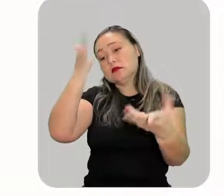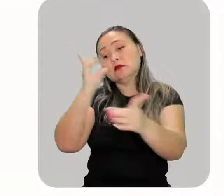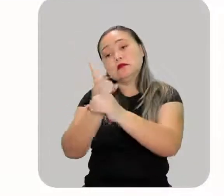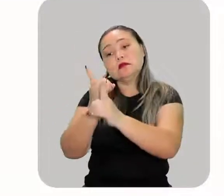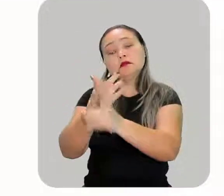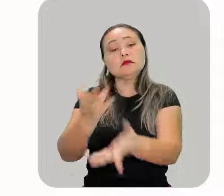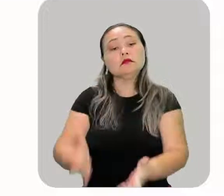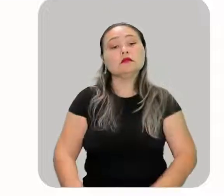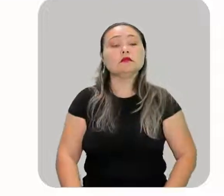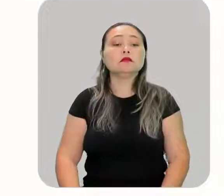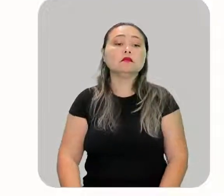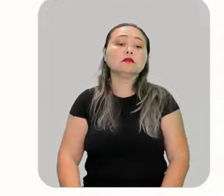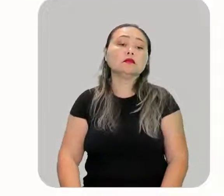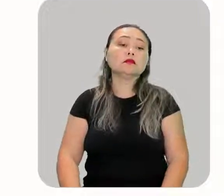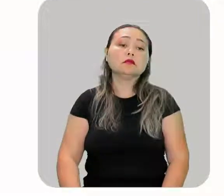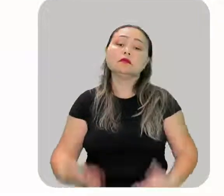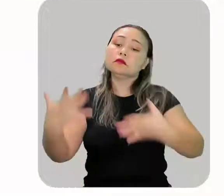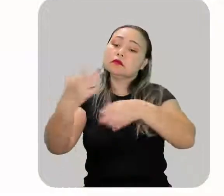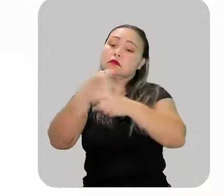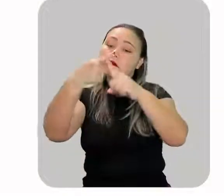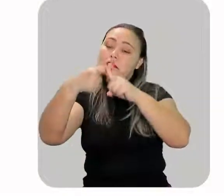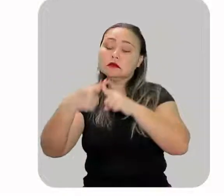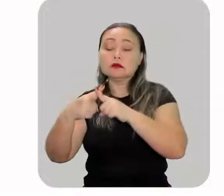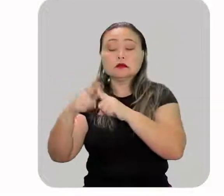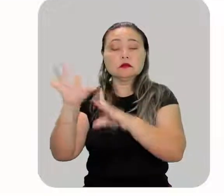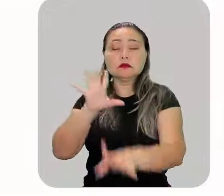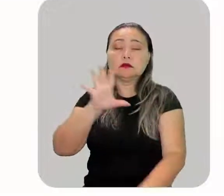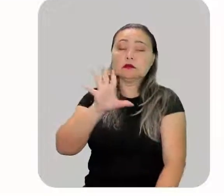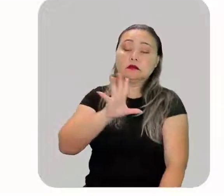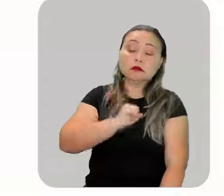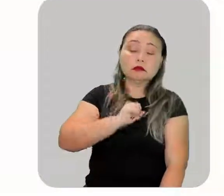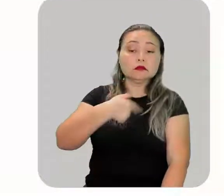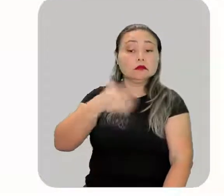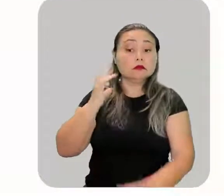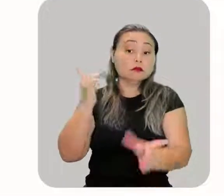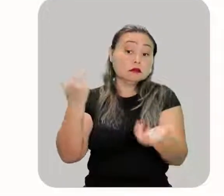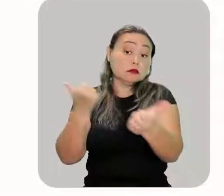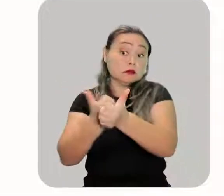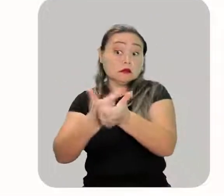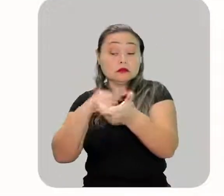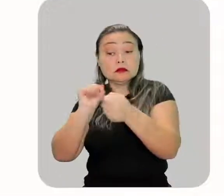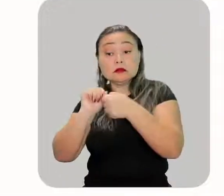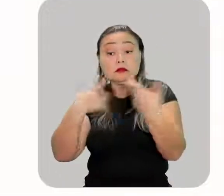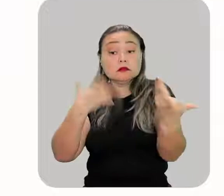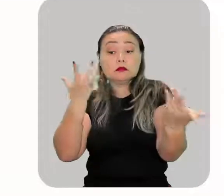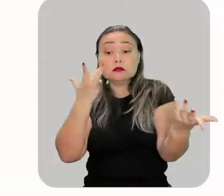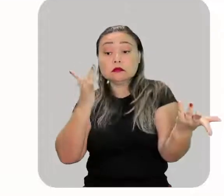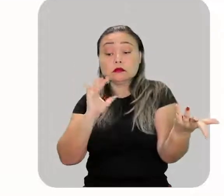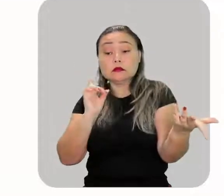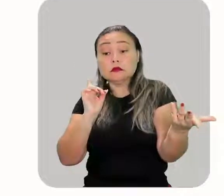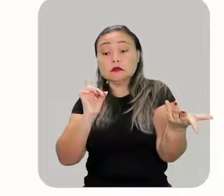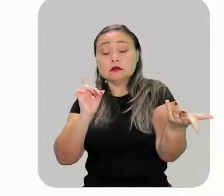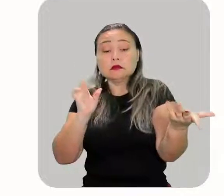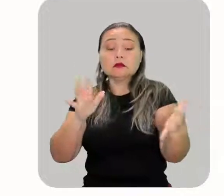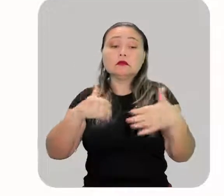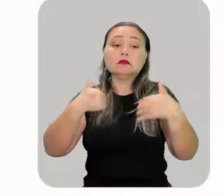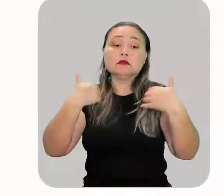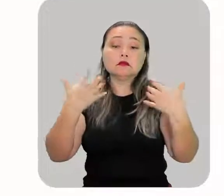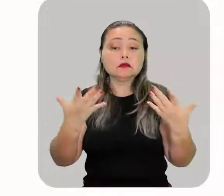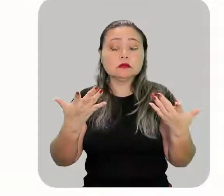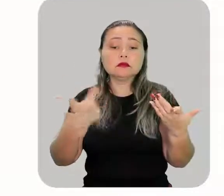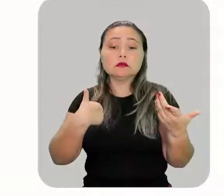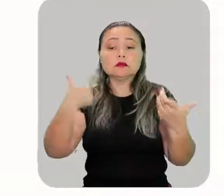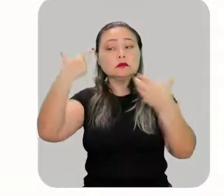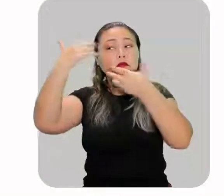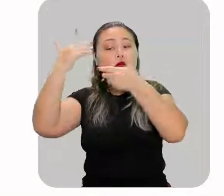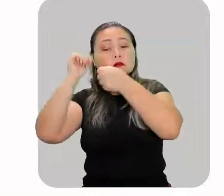né? Soma e produto. Eu sou fã da soma e produto. Primeira coisa que eu tento fazer. Aí vá que não dá certo, que tem, né, uma